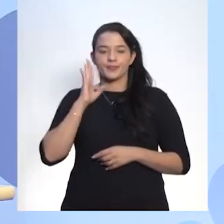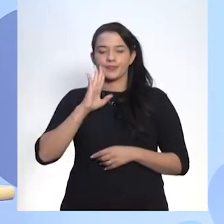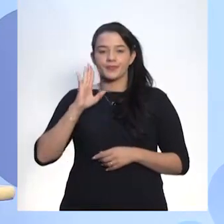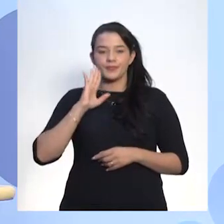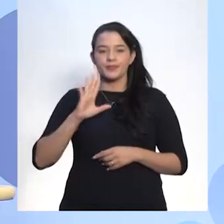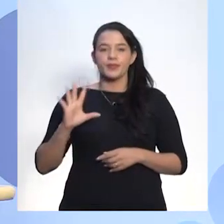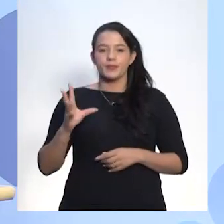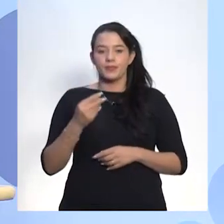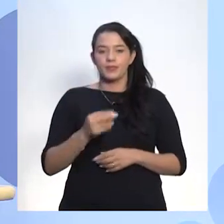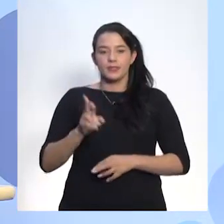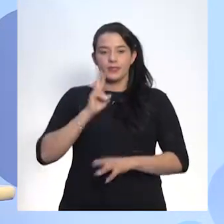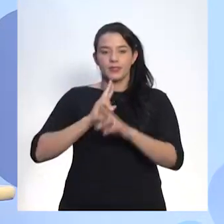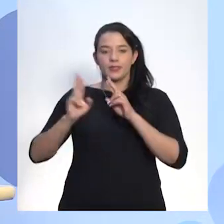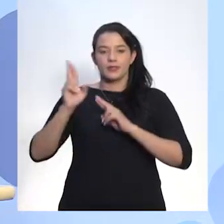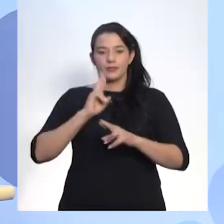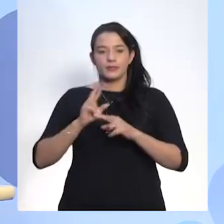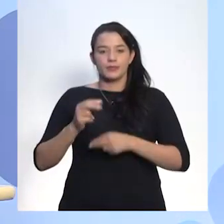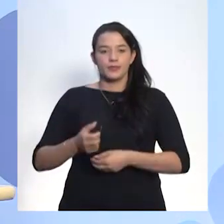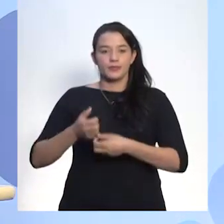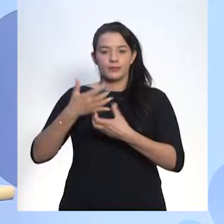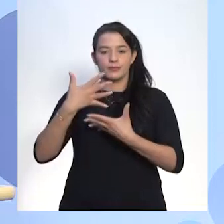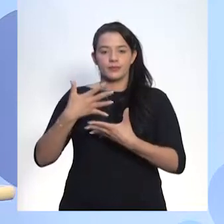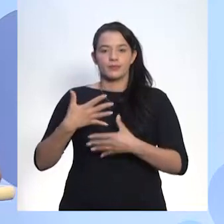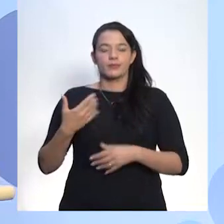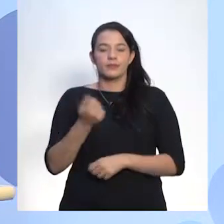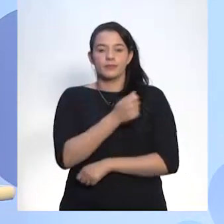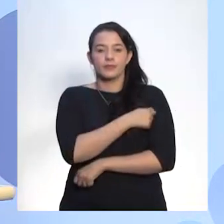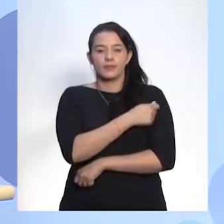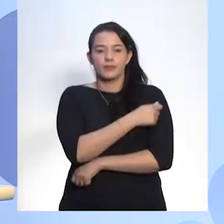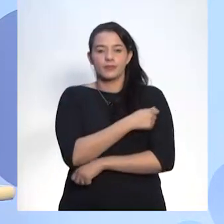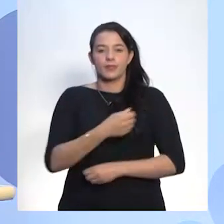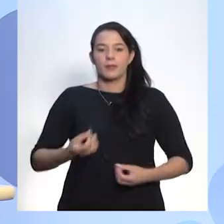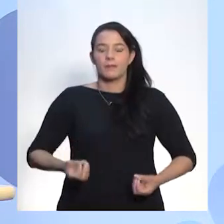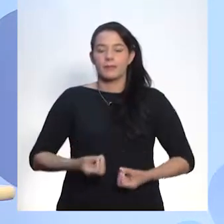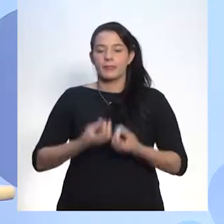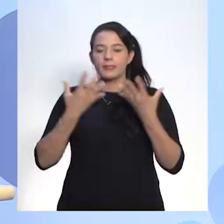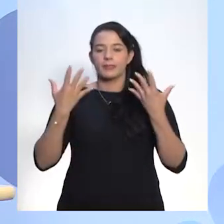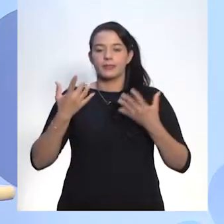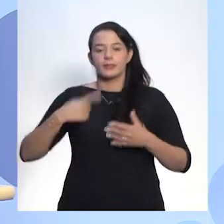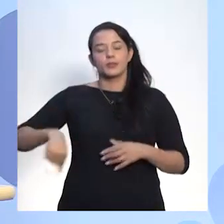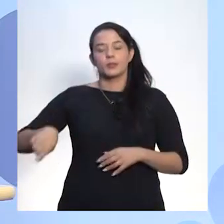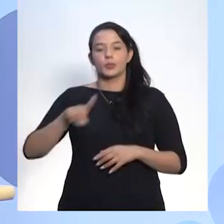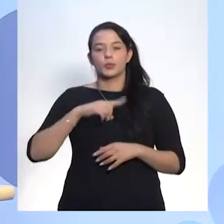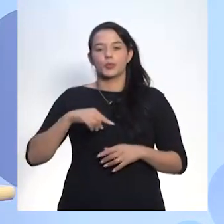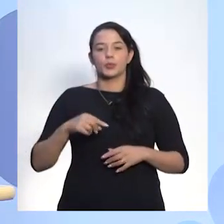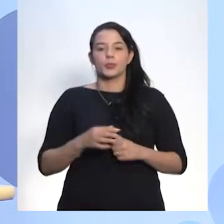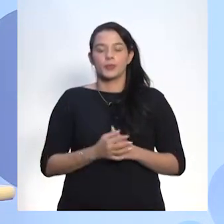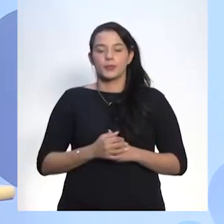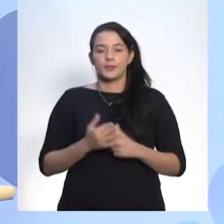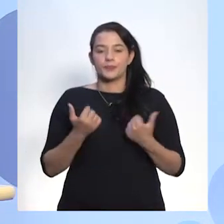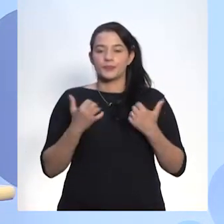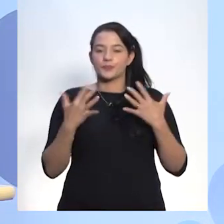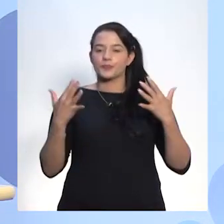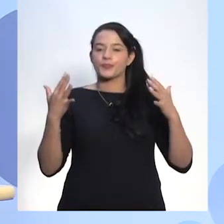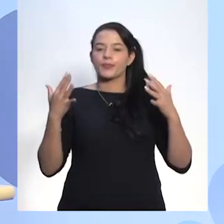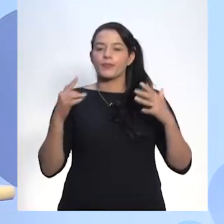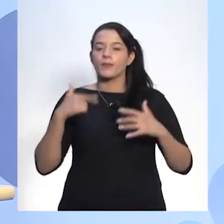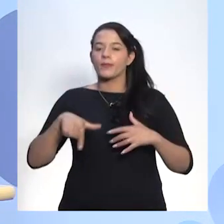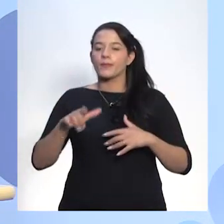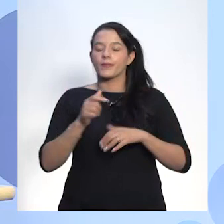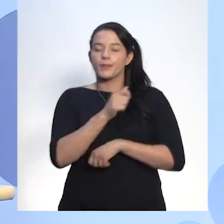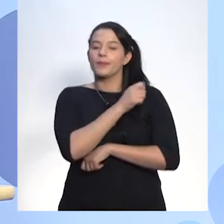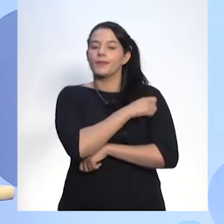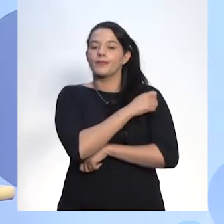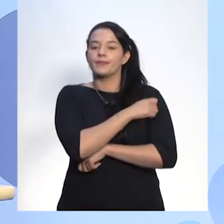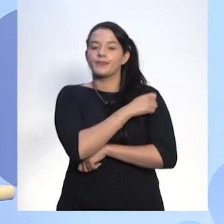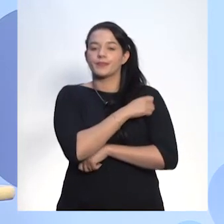as respostas dos estudantes aqui para nós abrilhantarmos a atitude historiadora dessa galera.